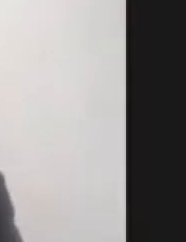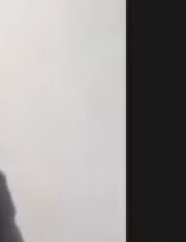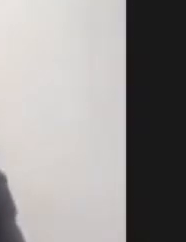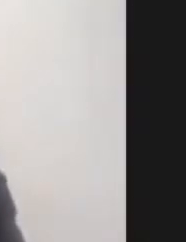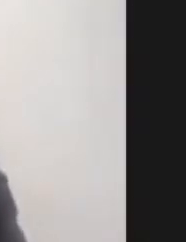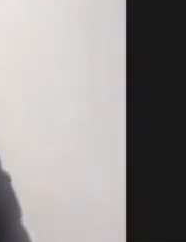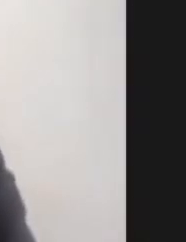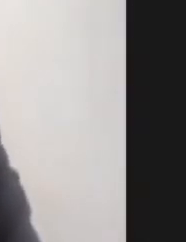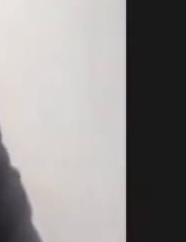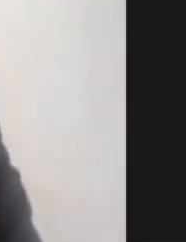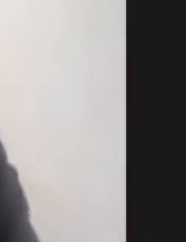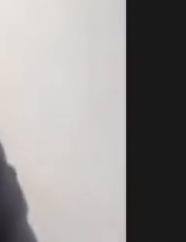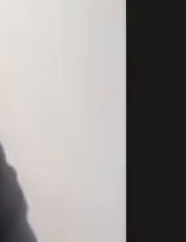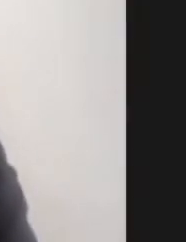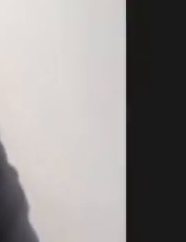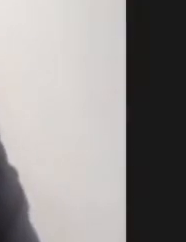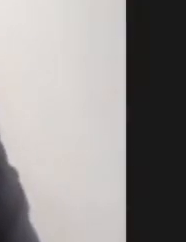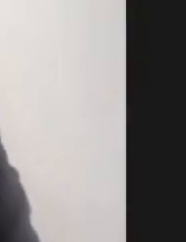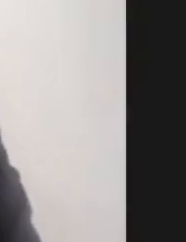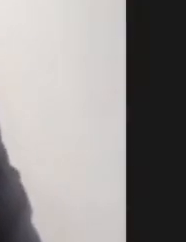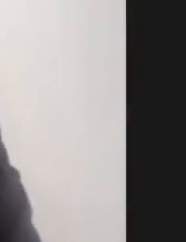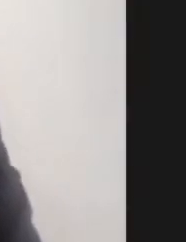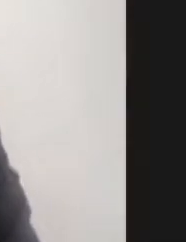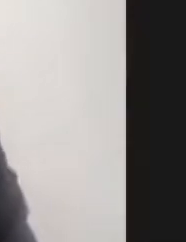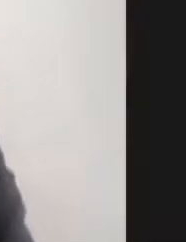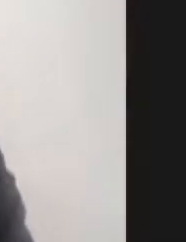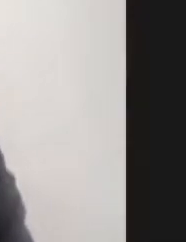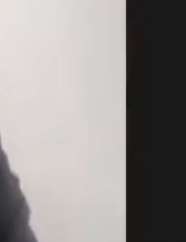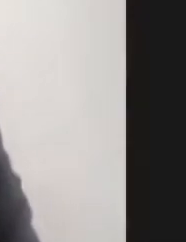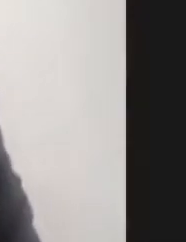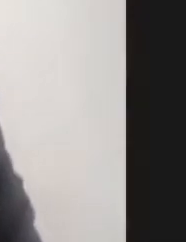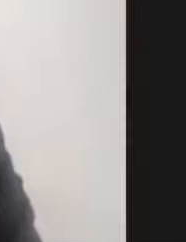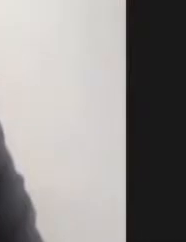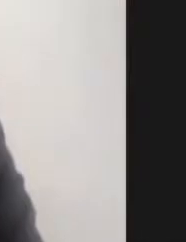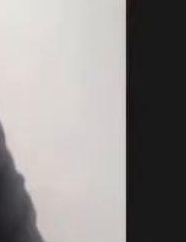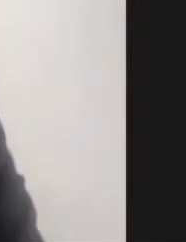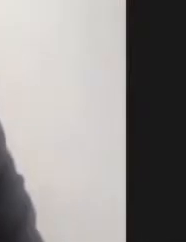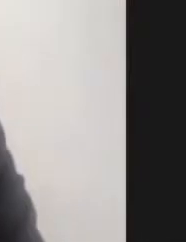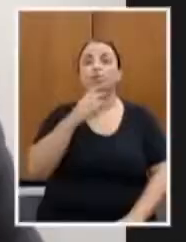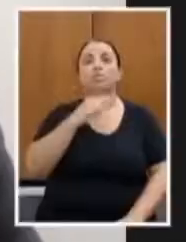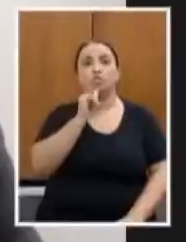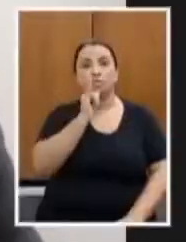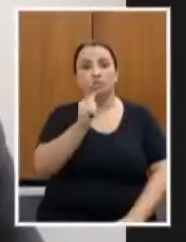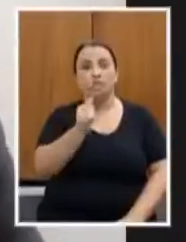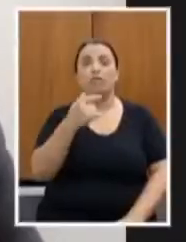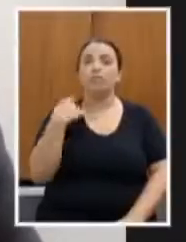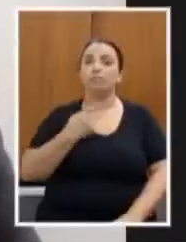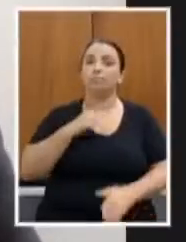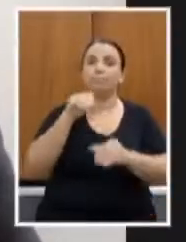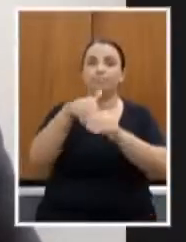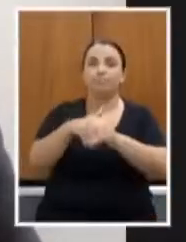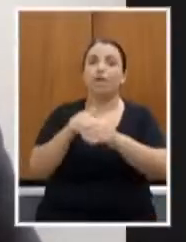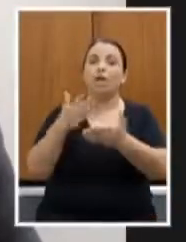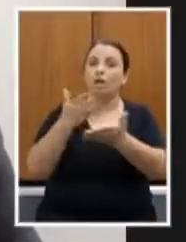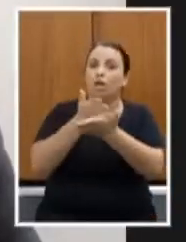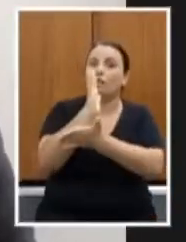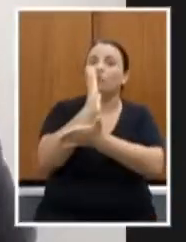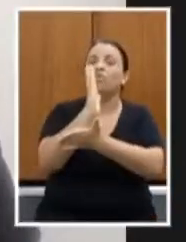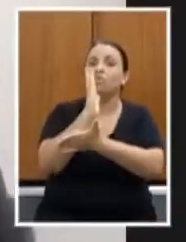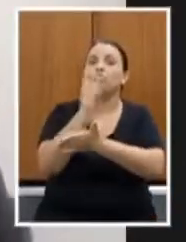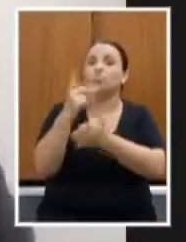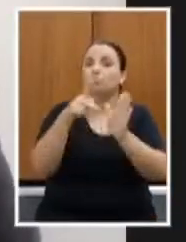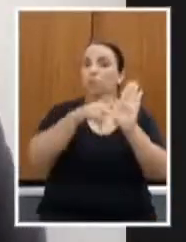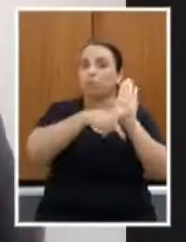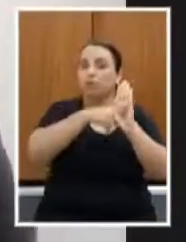que votaremos a favor do seu projeto, e eu aproveito aqui esse encaminhamento, também não vou usar